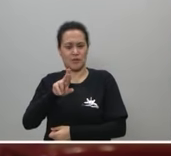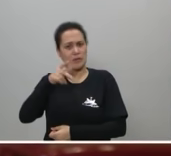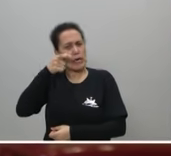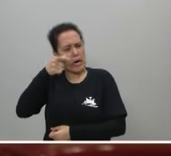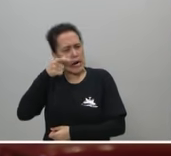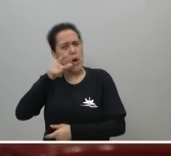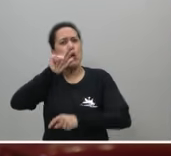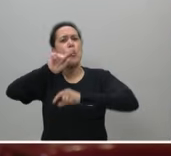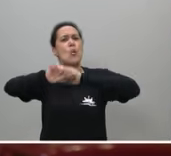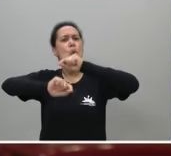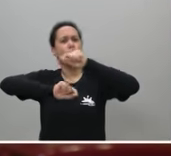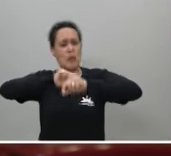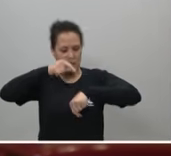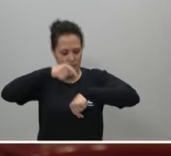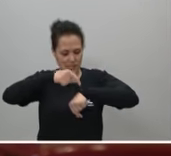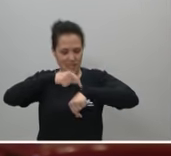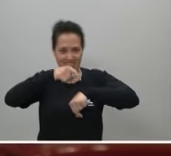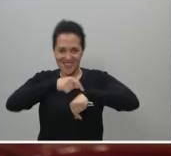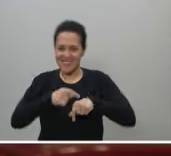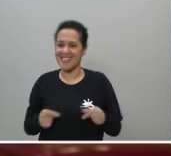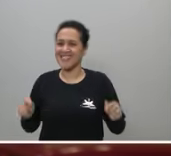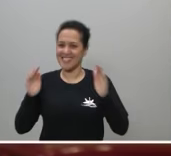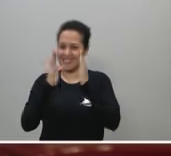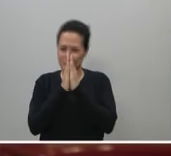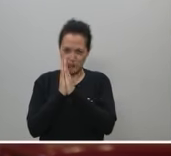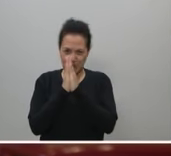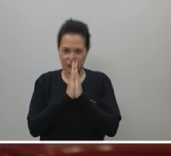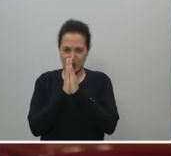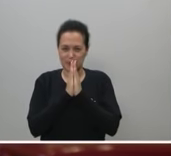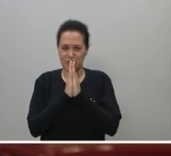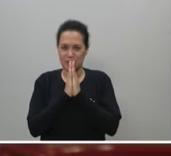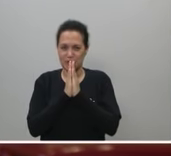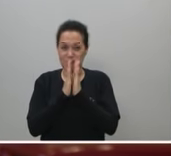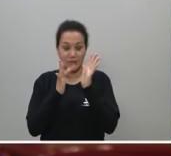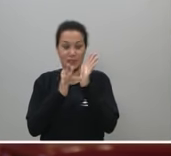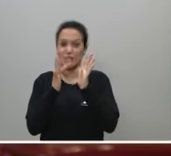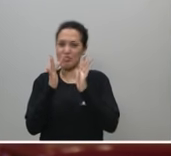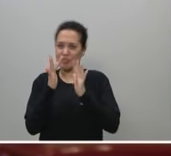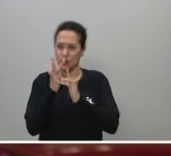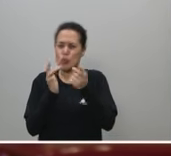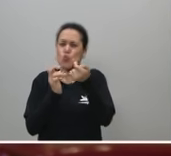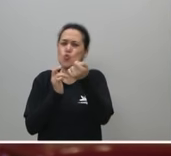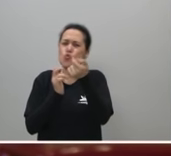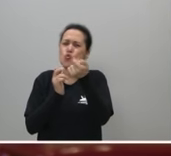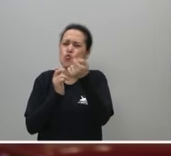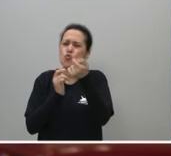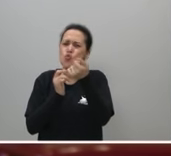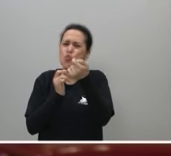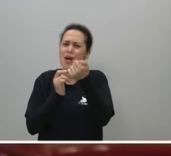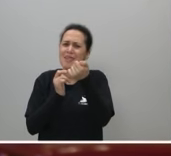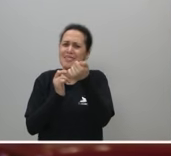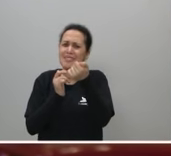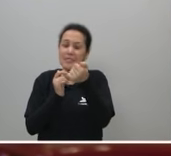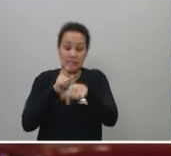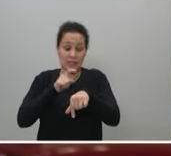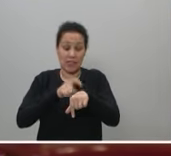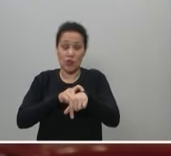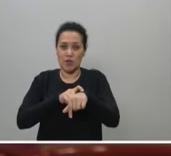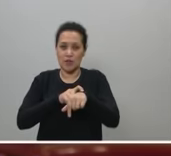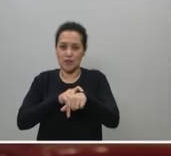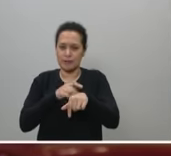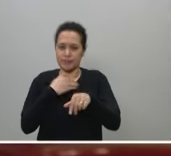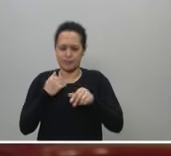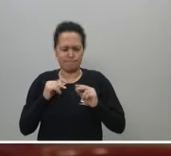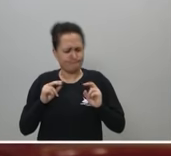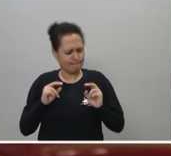quando ele está prestes a morrer, ele faz a oração sacerdotal. Ele